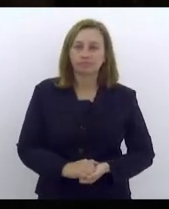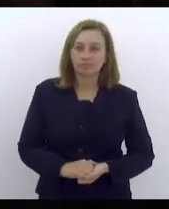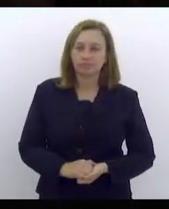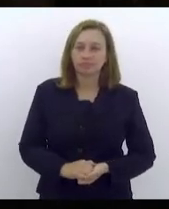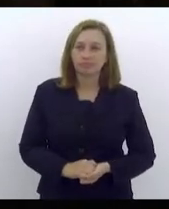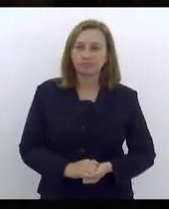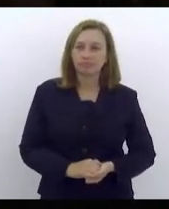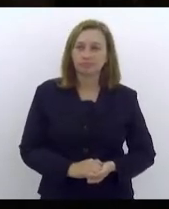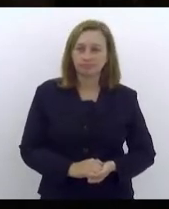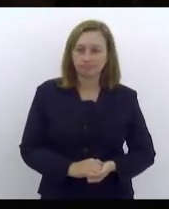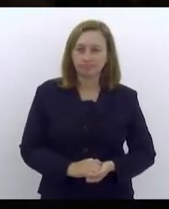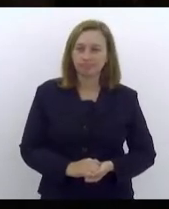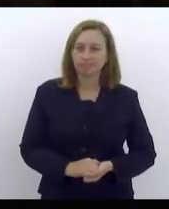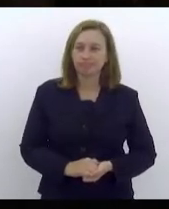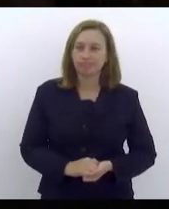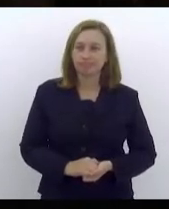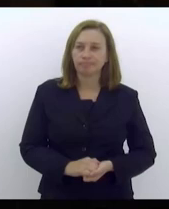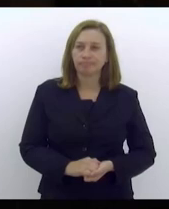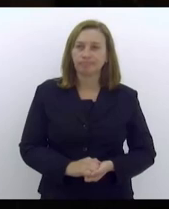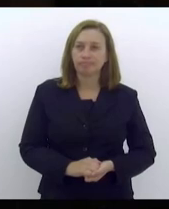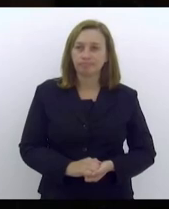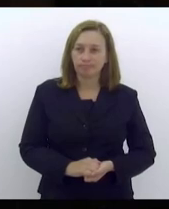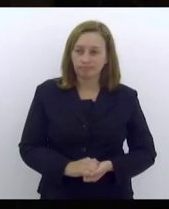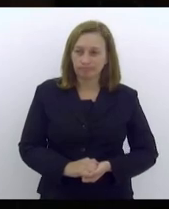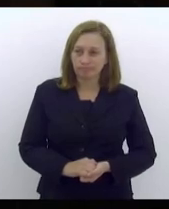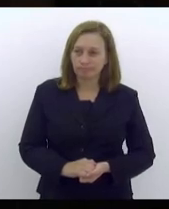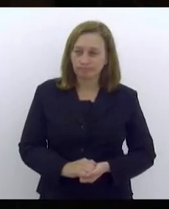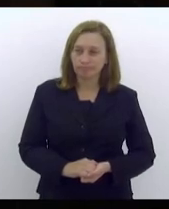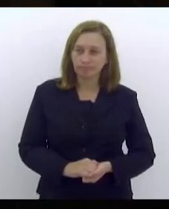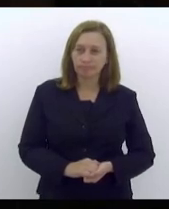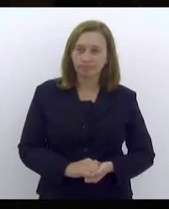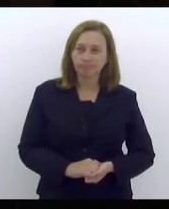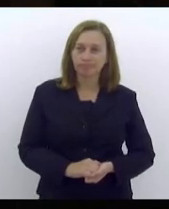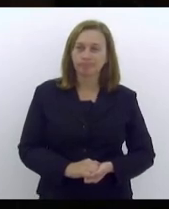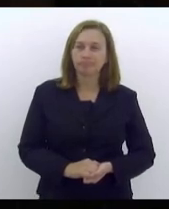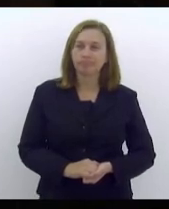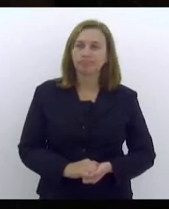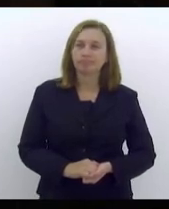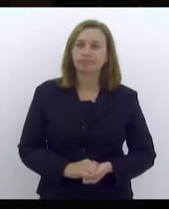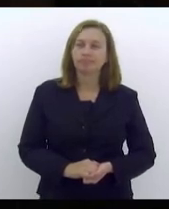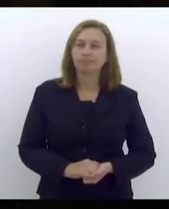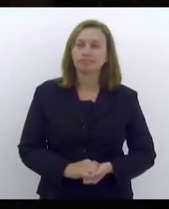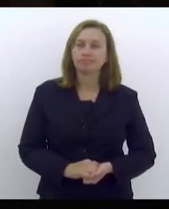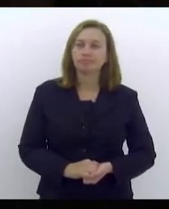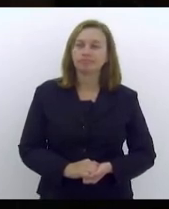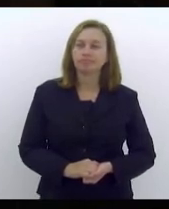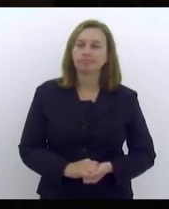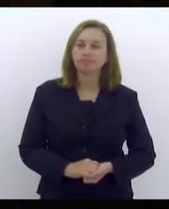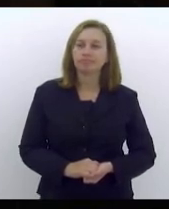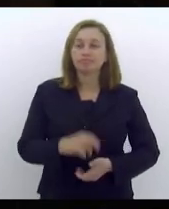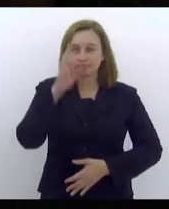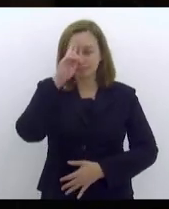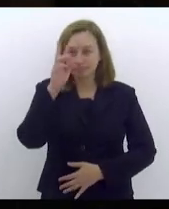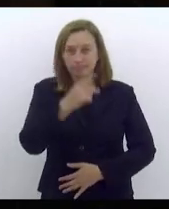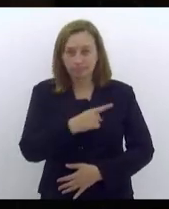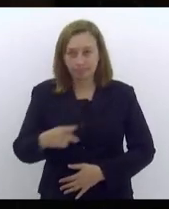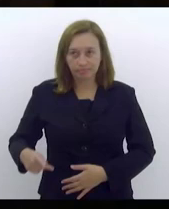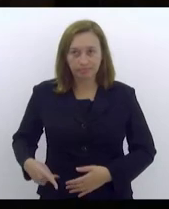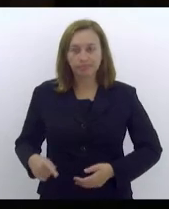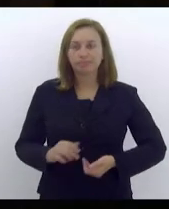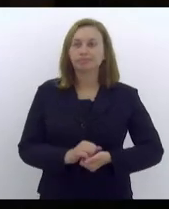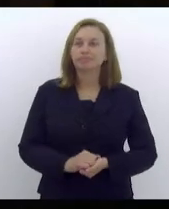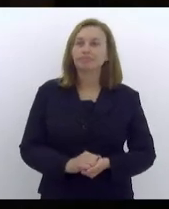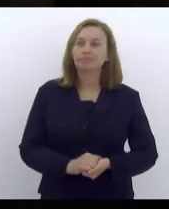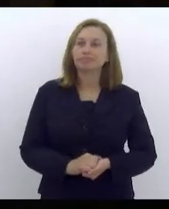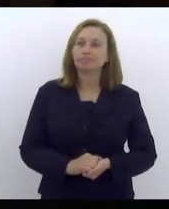voz aos deficientes auditivos. Senhor presidente,